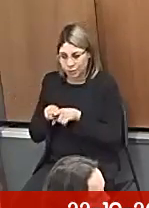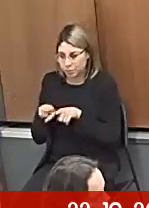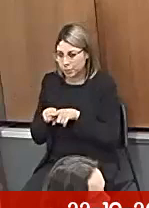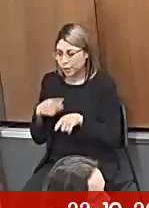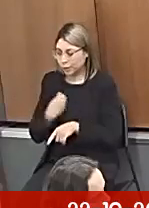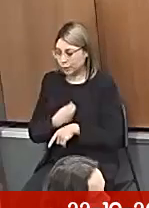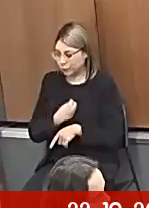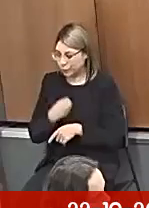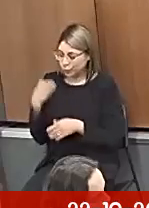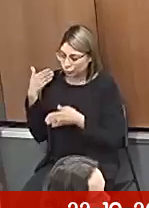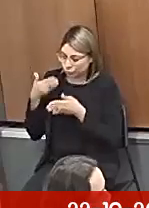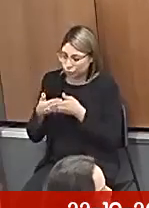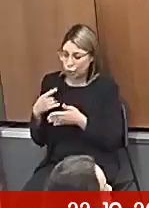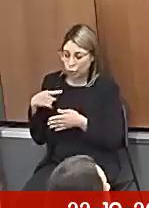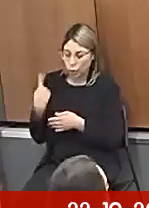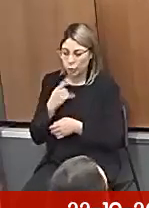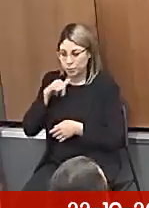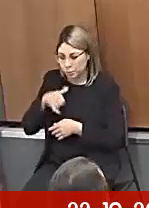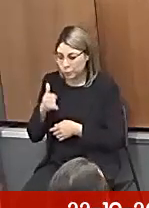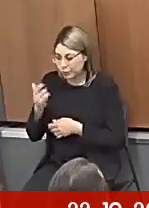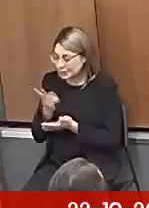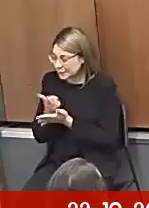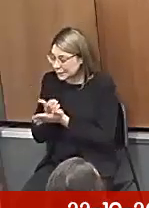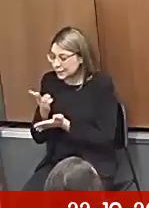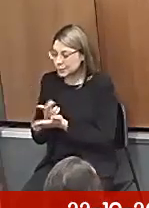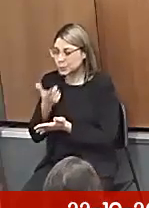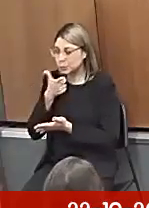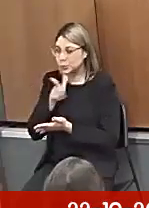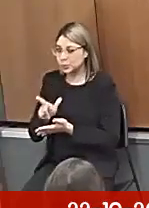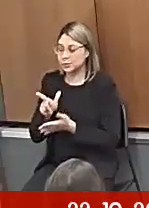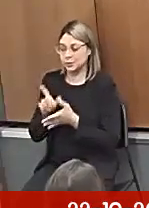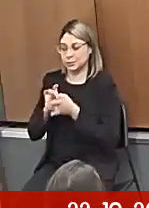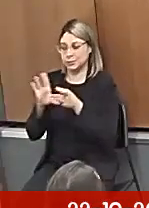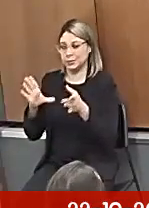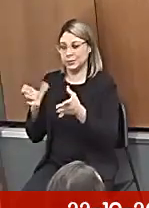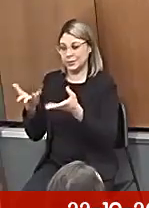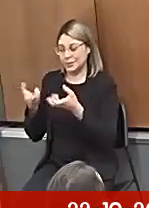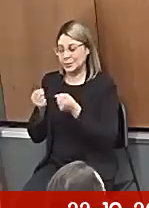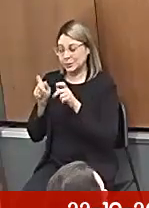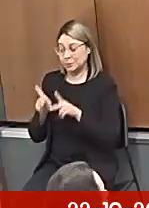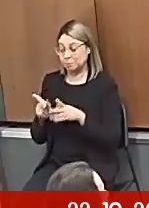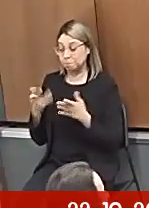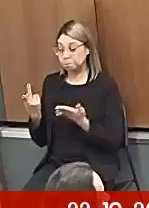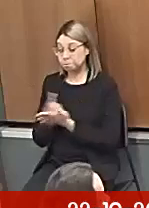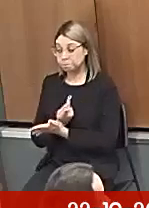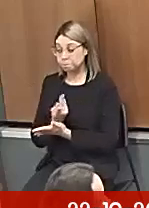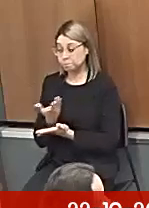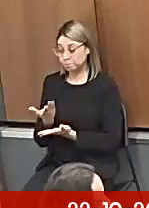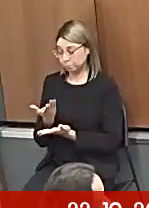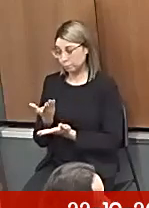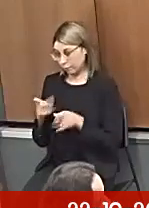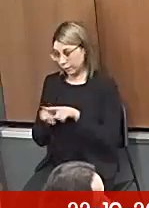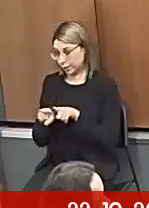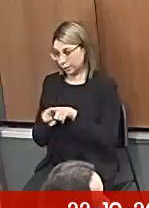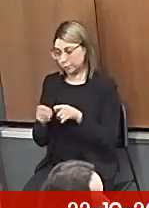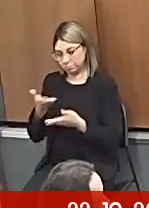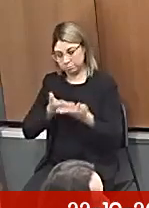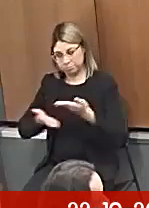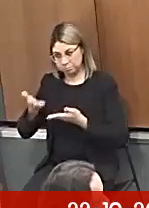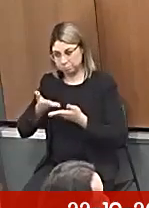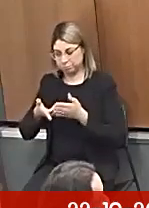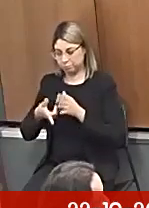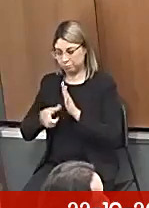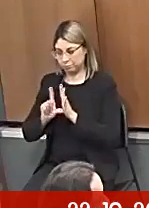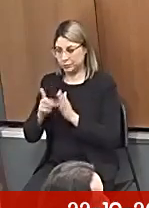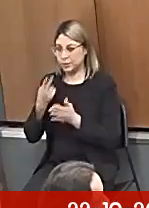a gente aproveita todas as oportunidades para poder abrir as portas. E o que, que acontece até nessa correspondência que o senhor